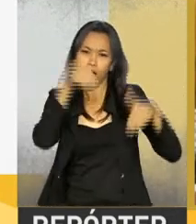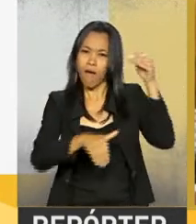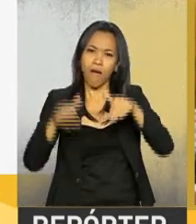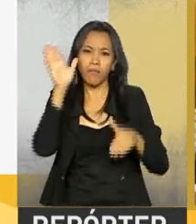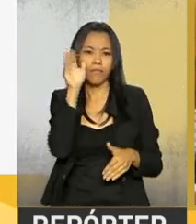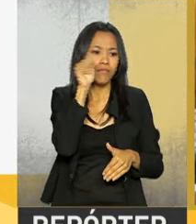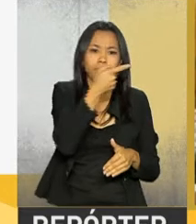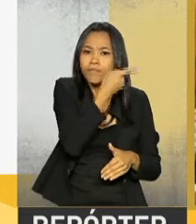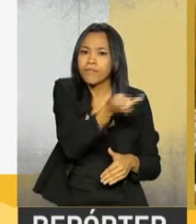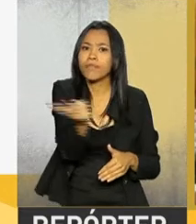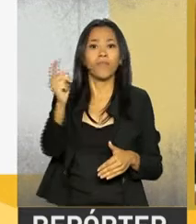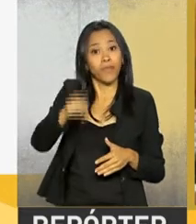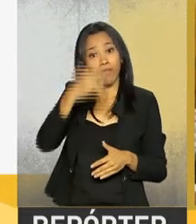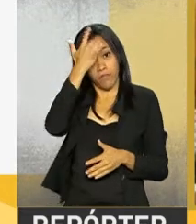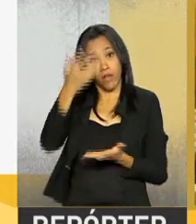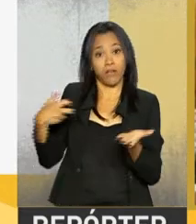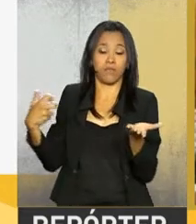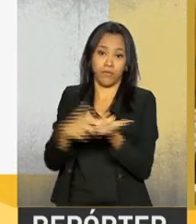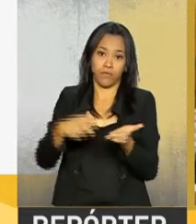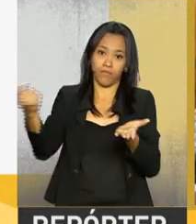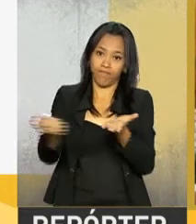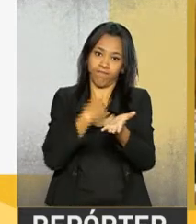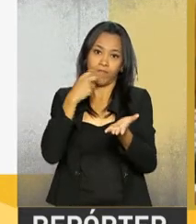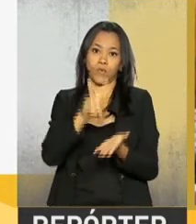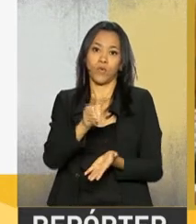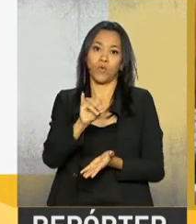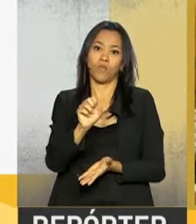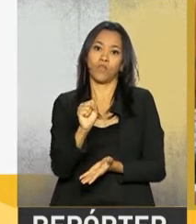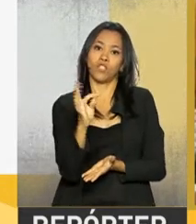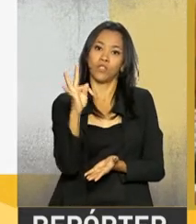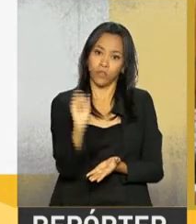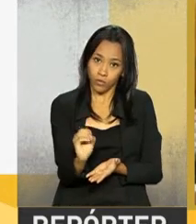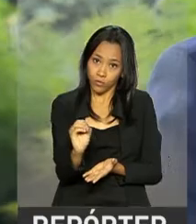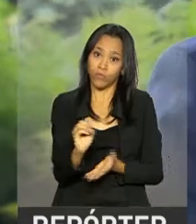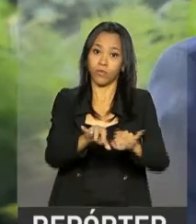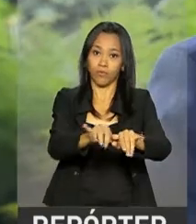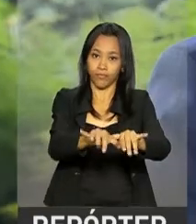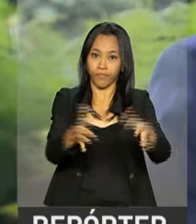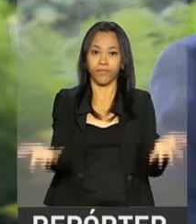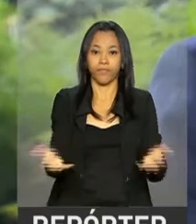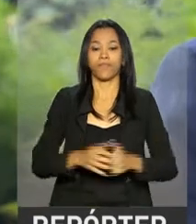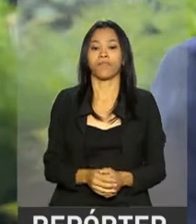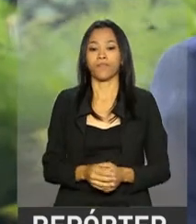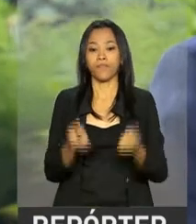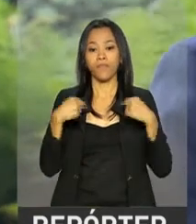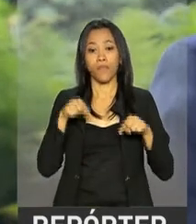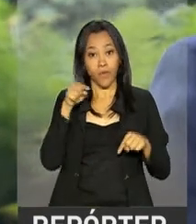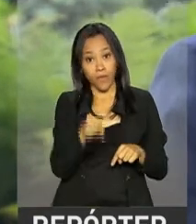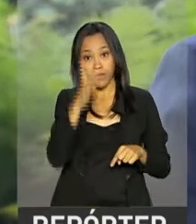pela facilidade que esse é visto eletrônico dar a todos com essa facilidade